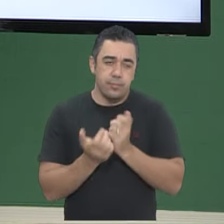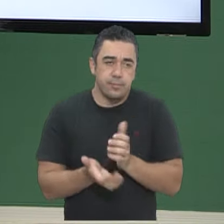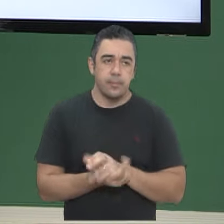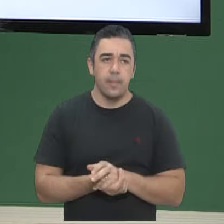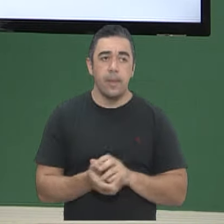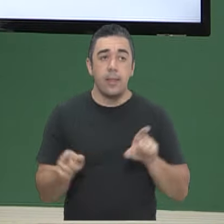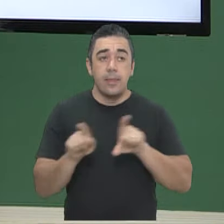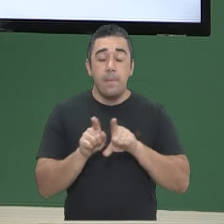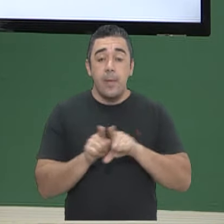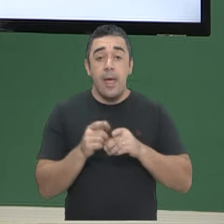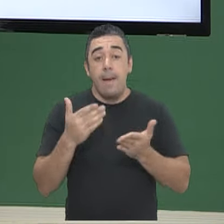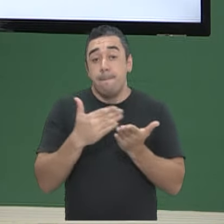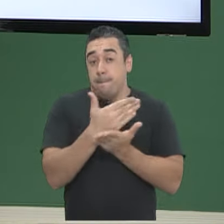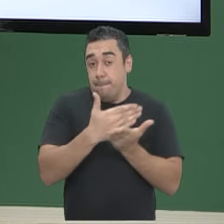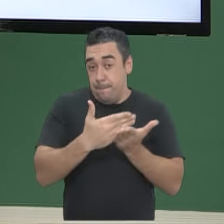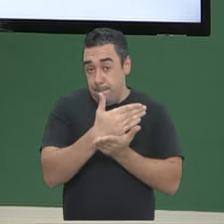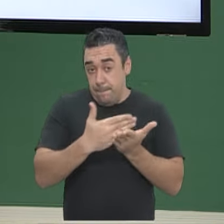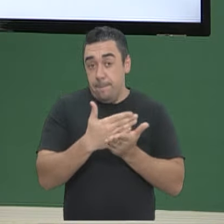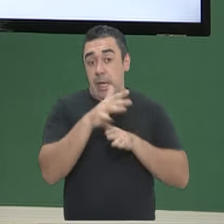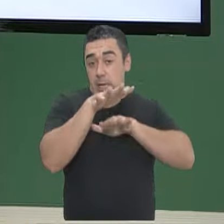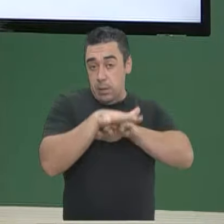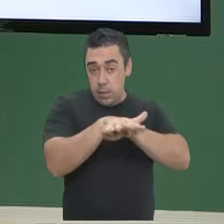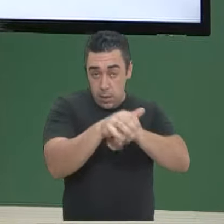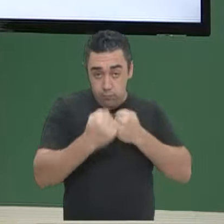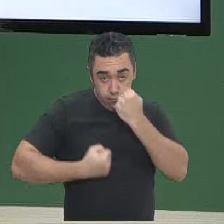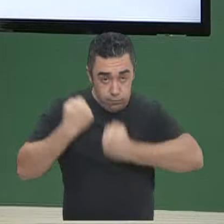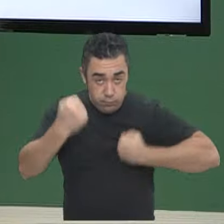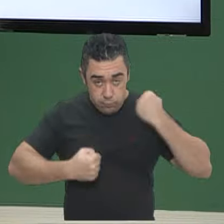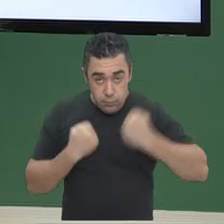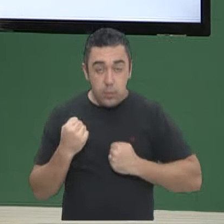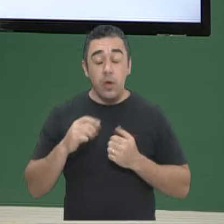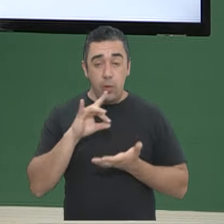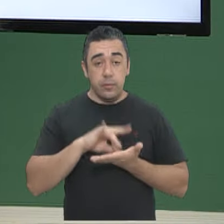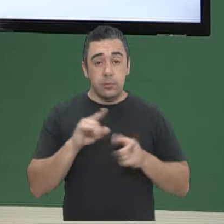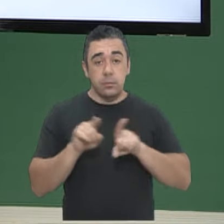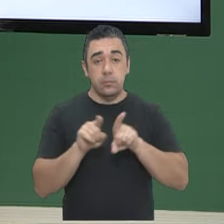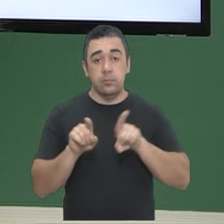E nós temos a meia maratona, que é uma prova oficial também,